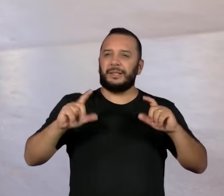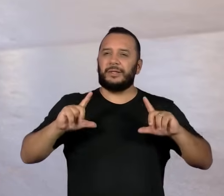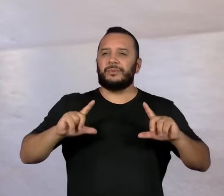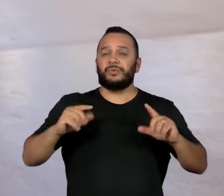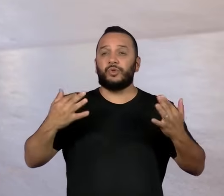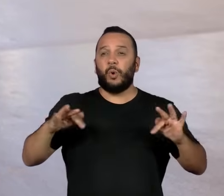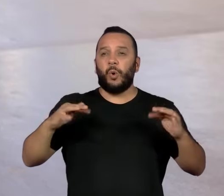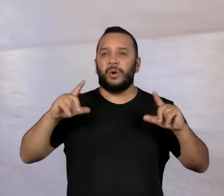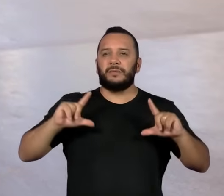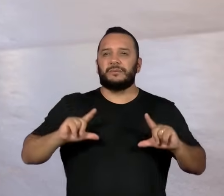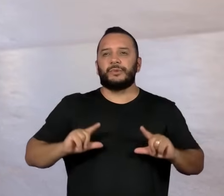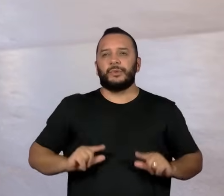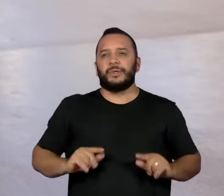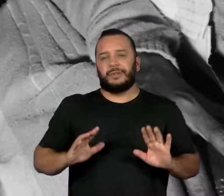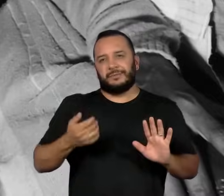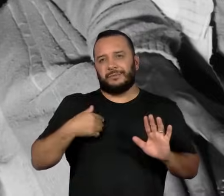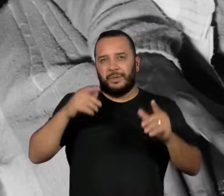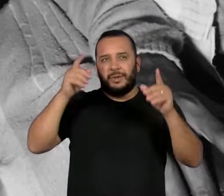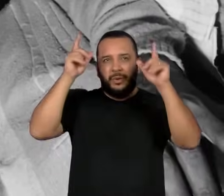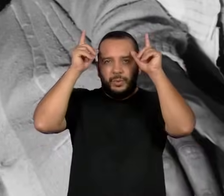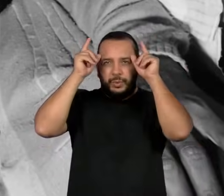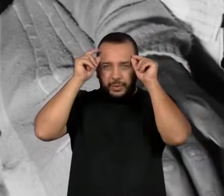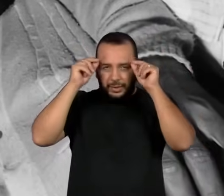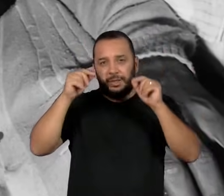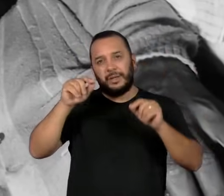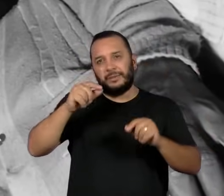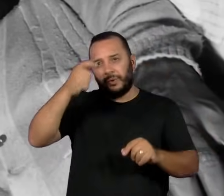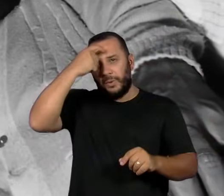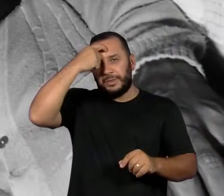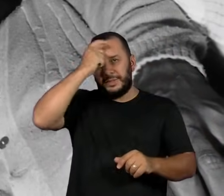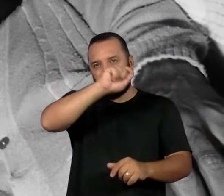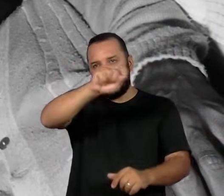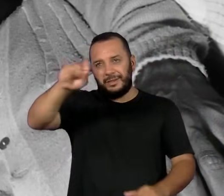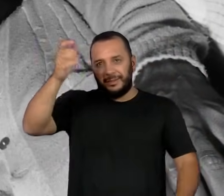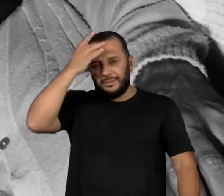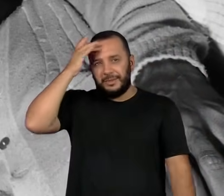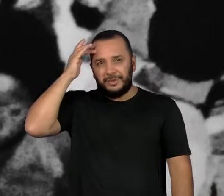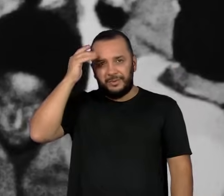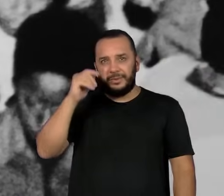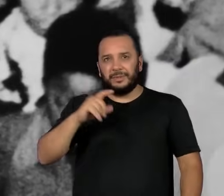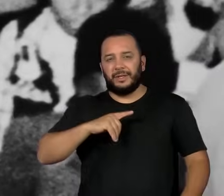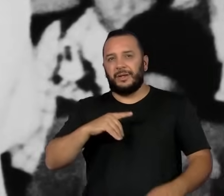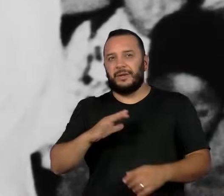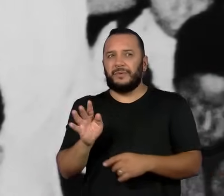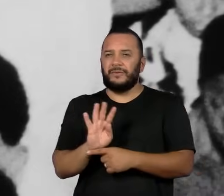essas dores e para conscientizar as pessoas. Eu fico muito feliz porque ele foi muito fiel,